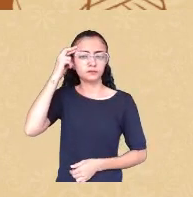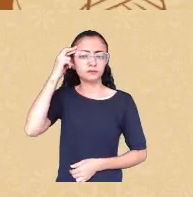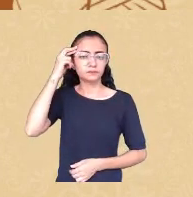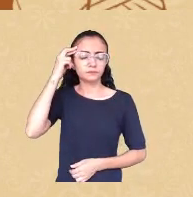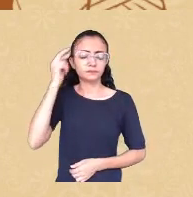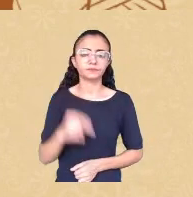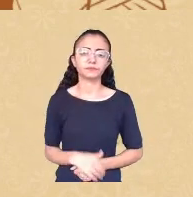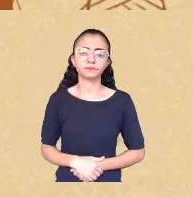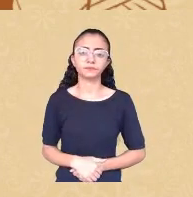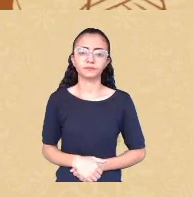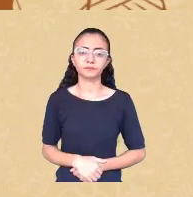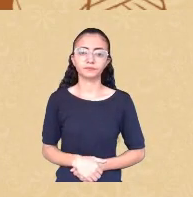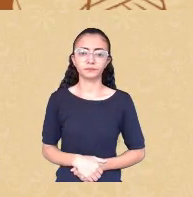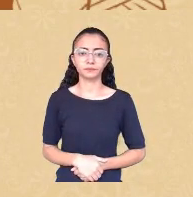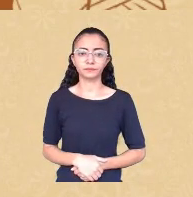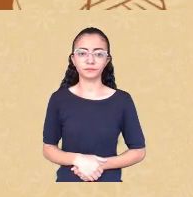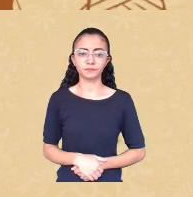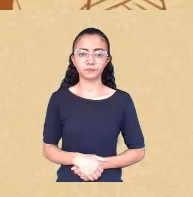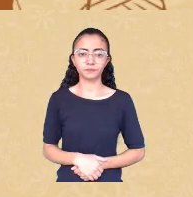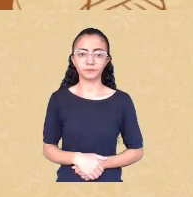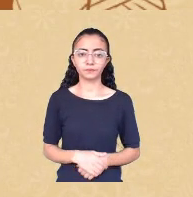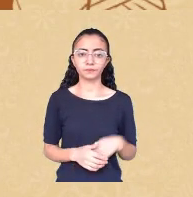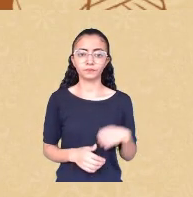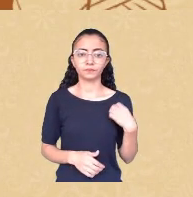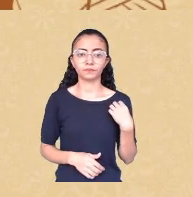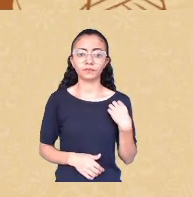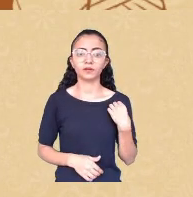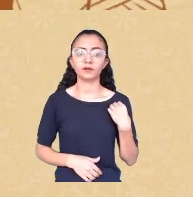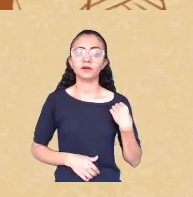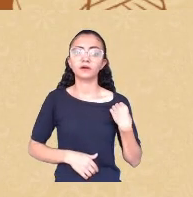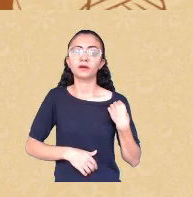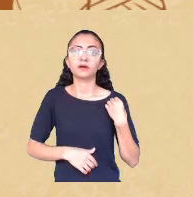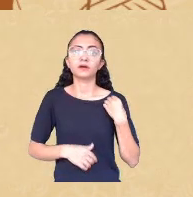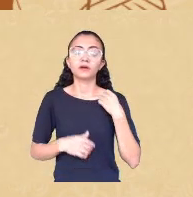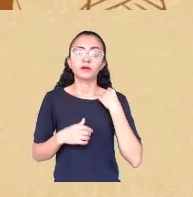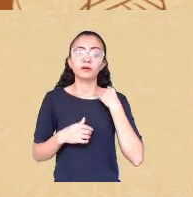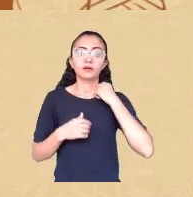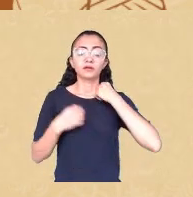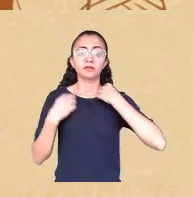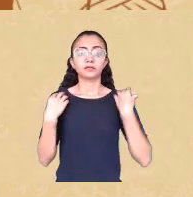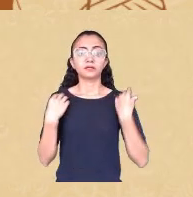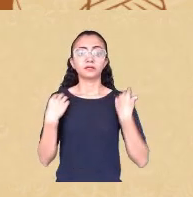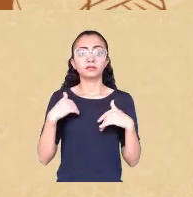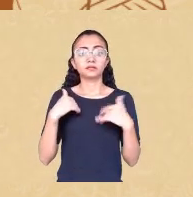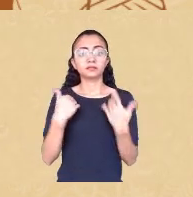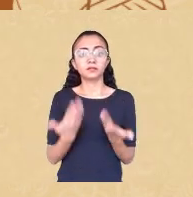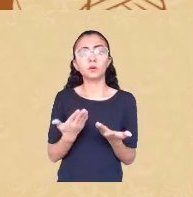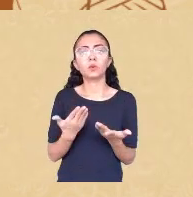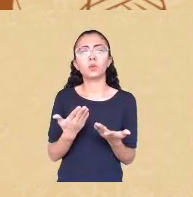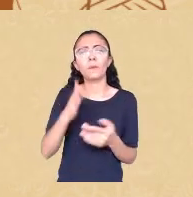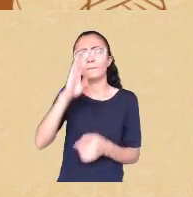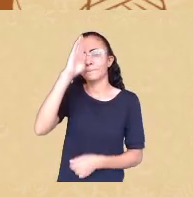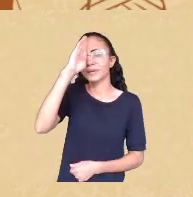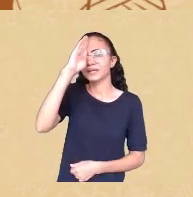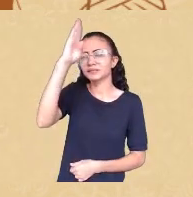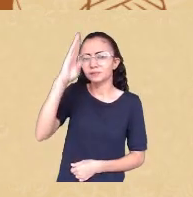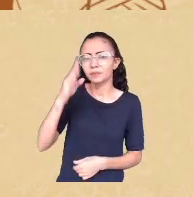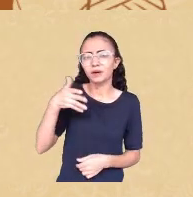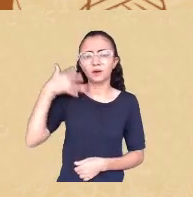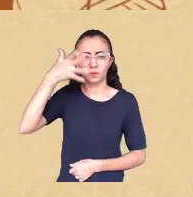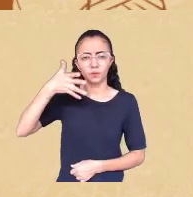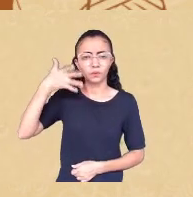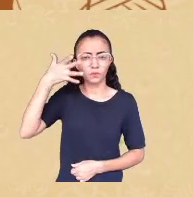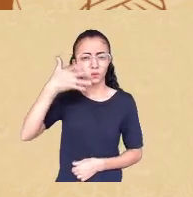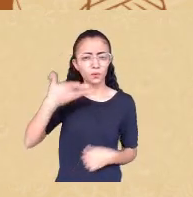Tá? Começando que eu entendo que seja o âmago dessa pauta, que é